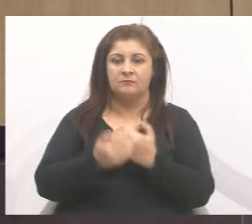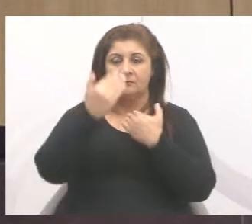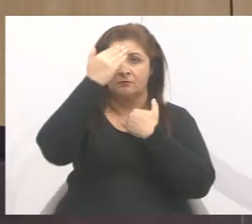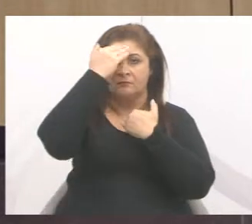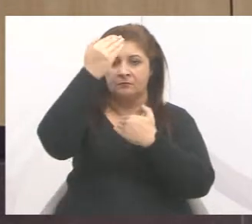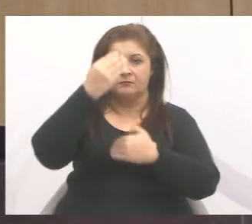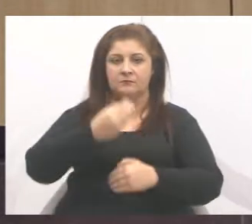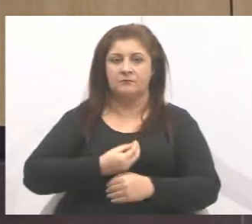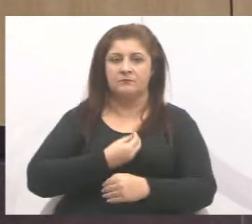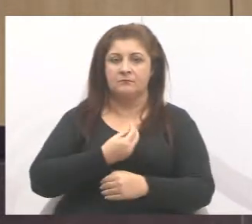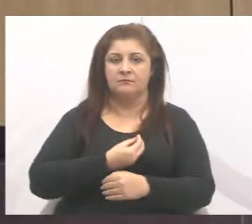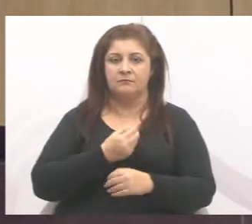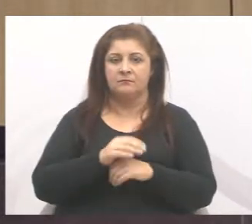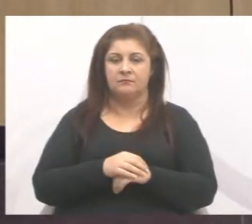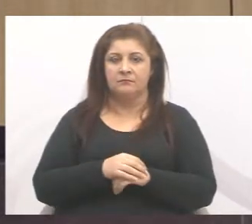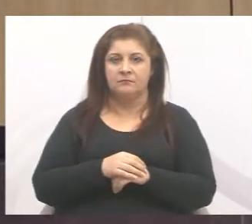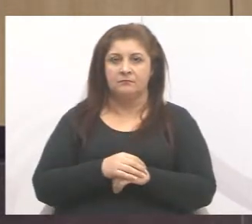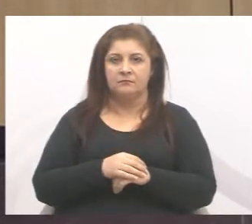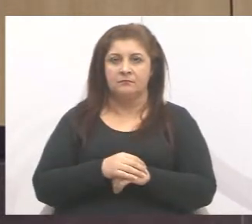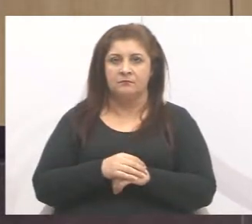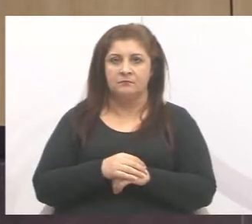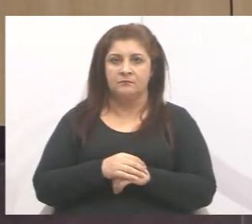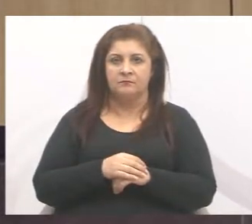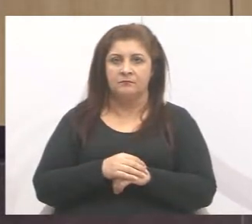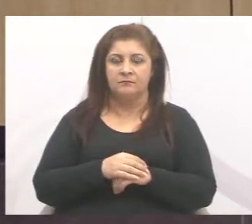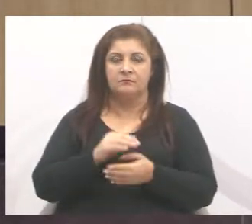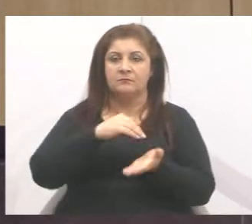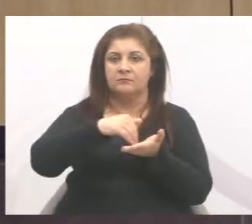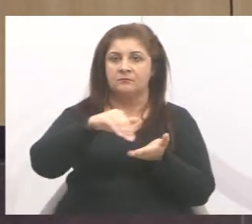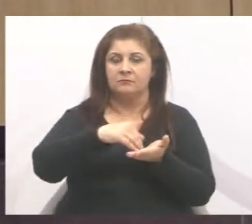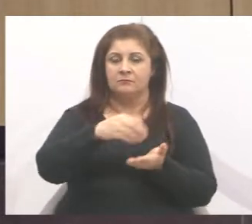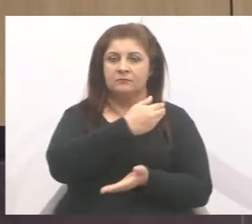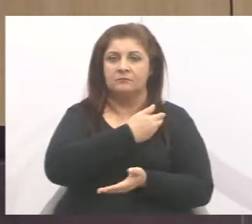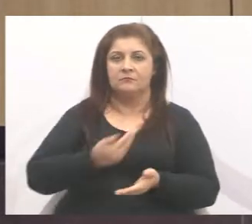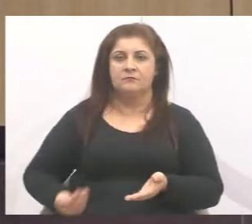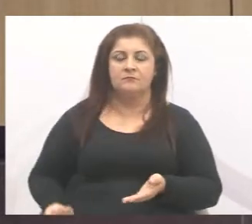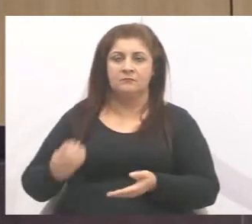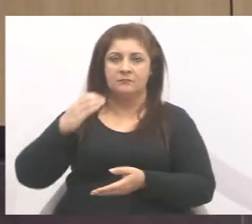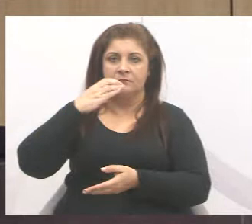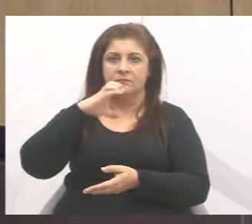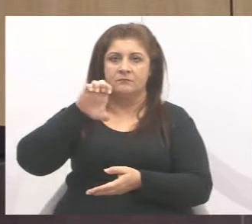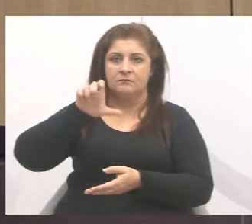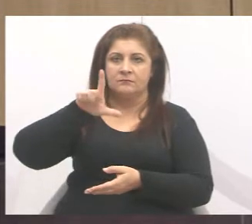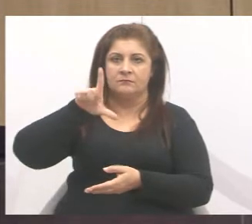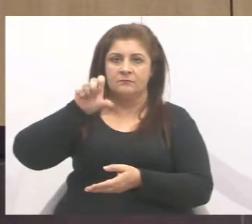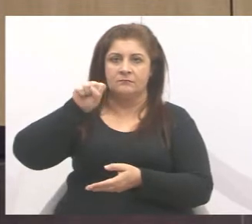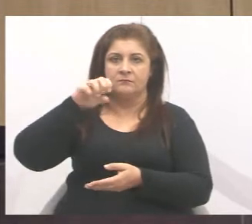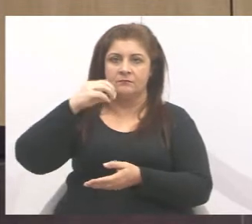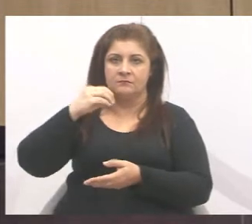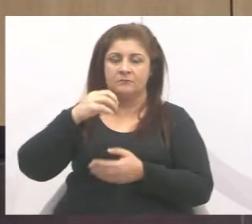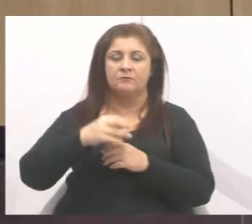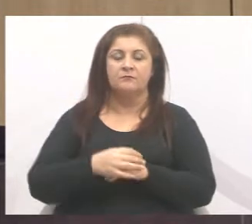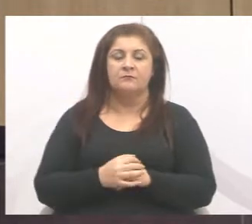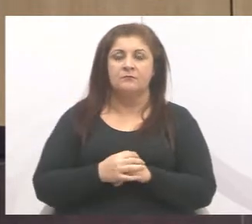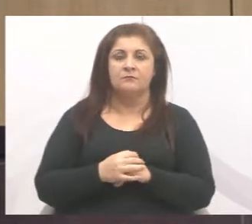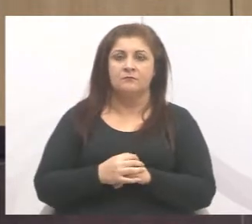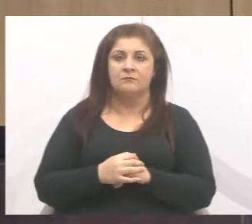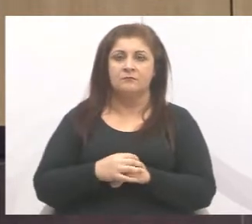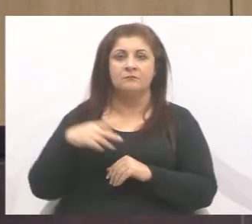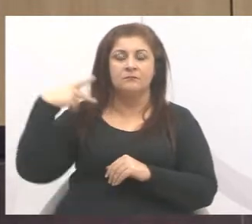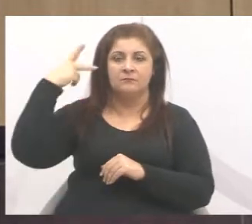a presença do senhor Celso Florencio, secretário de Governo e Planejamento da Prefeitura Municipal de Jacareí, e